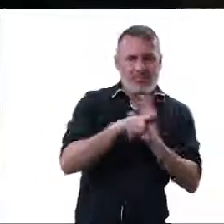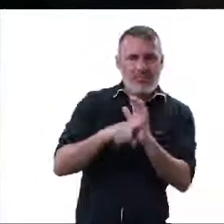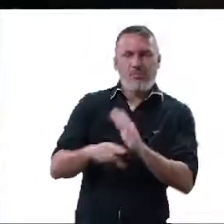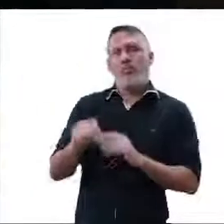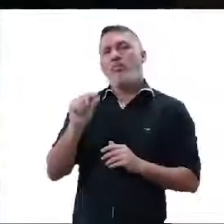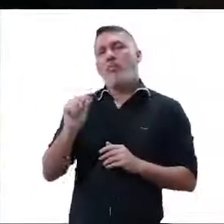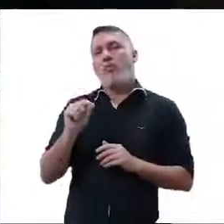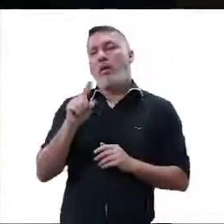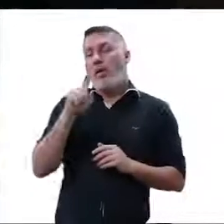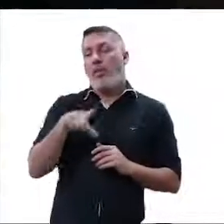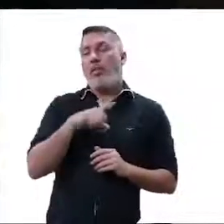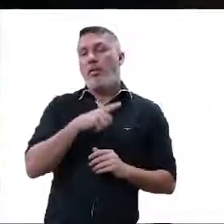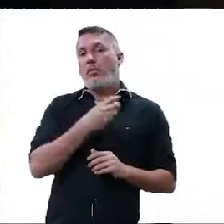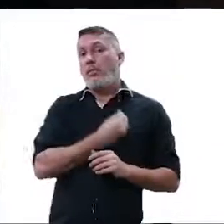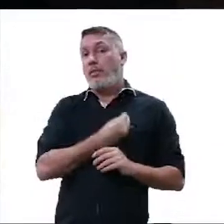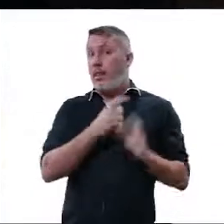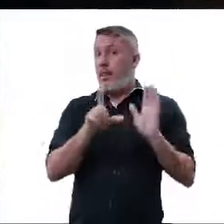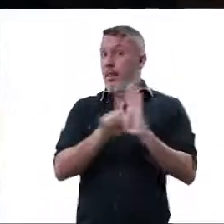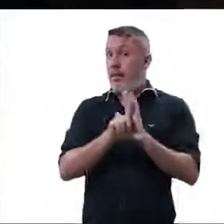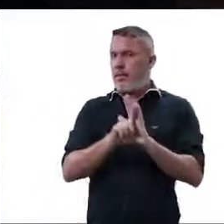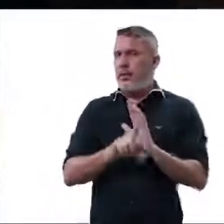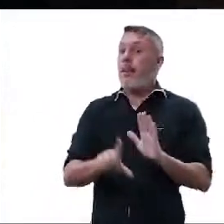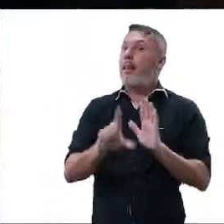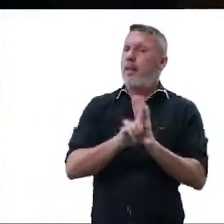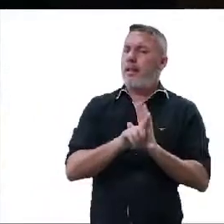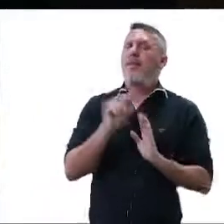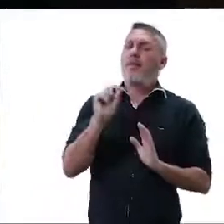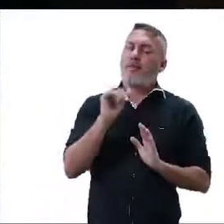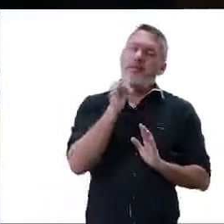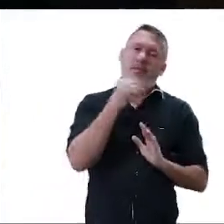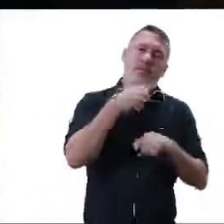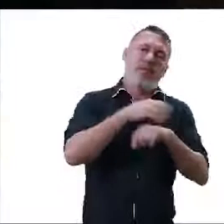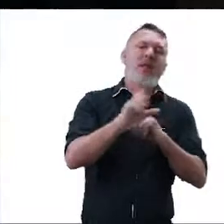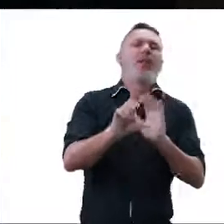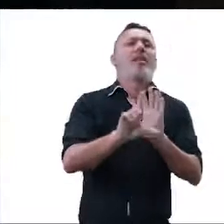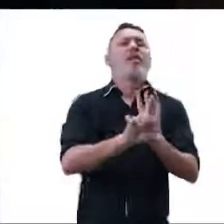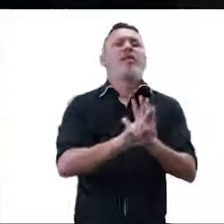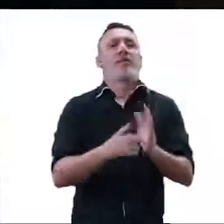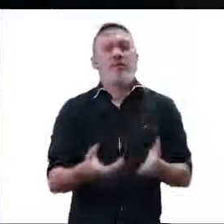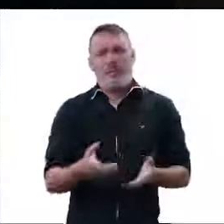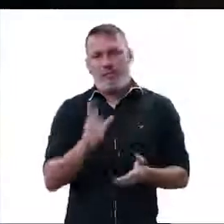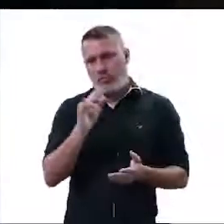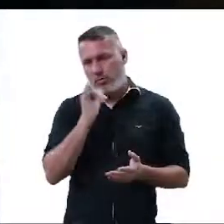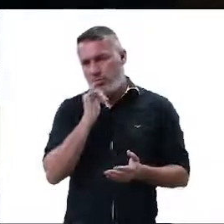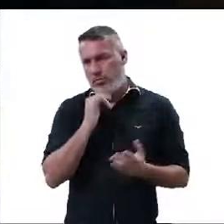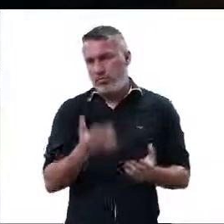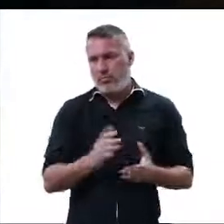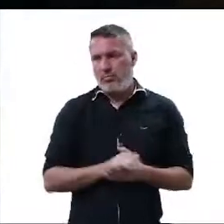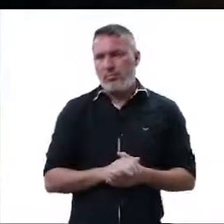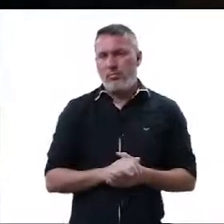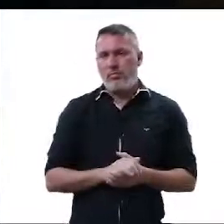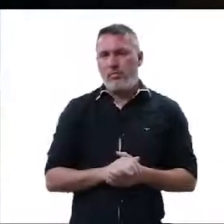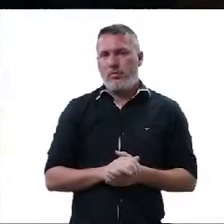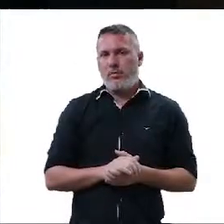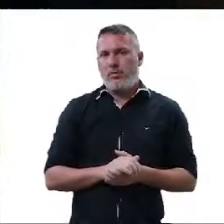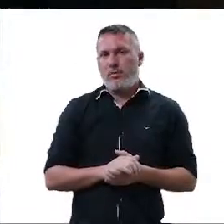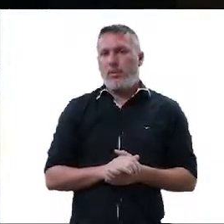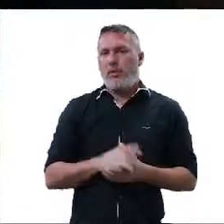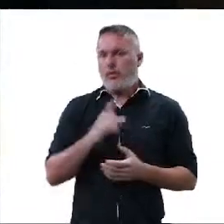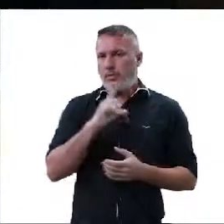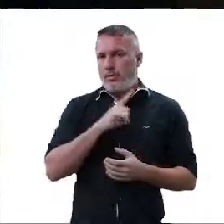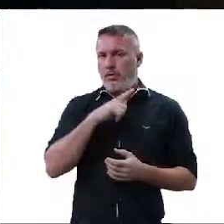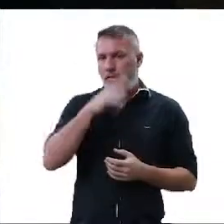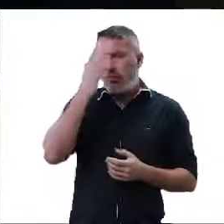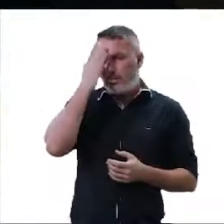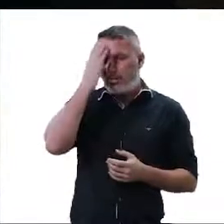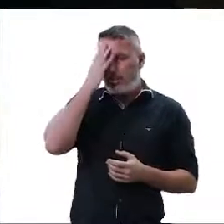natureza é a existência de leis. Então vamos trazer um exemplo. A água atinge seu